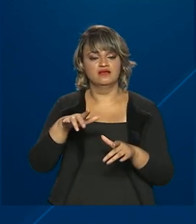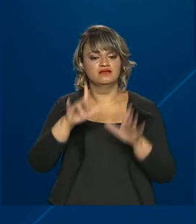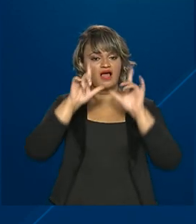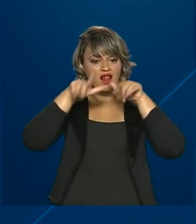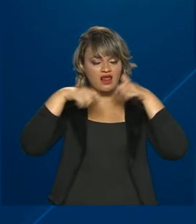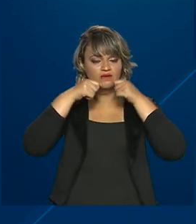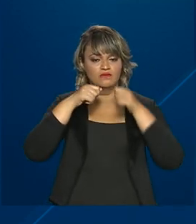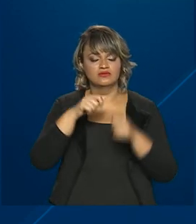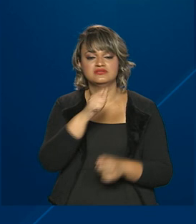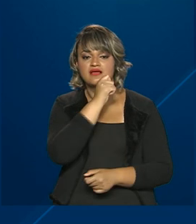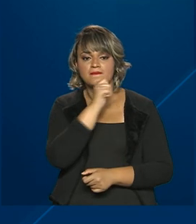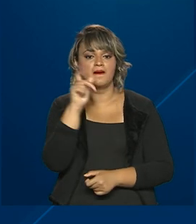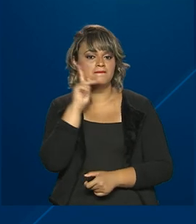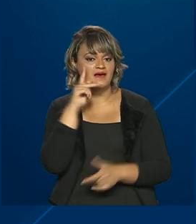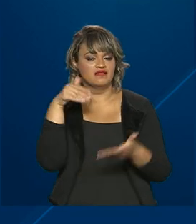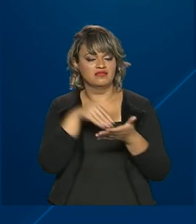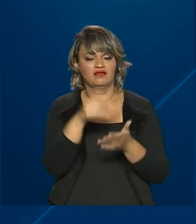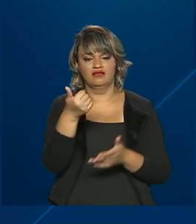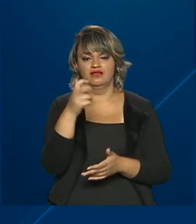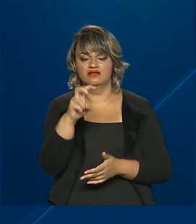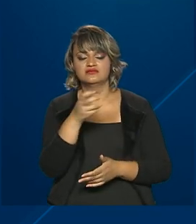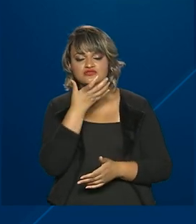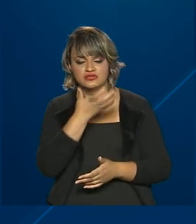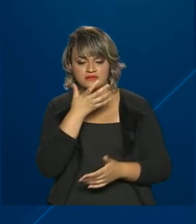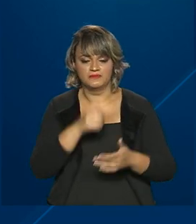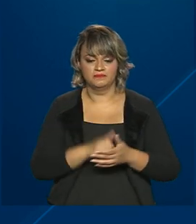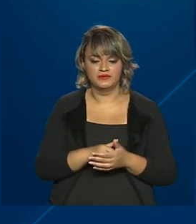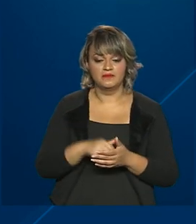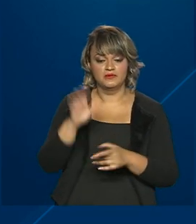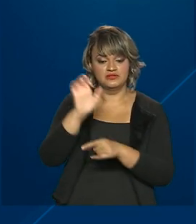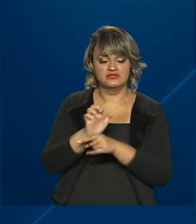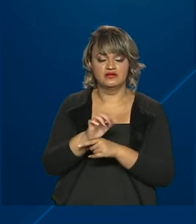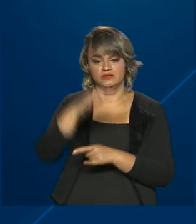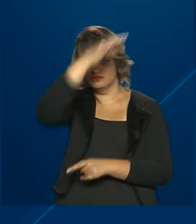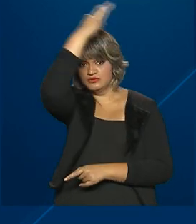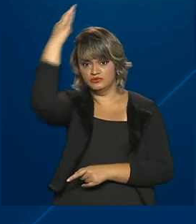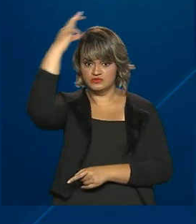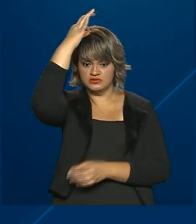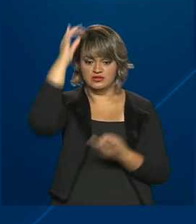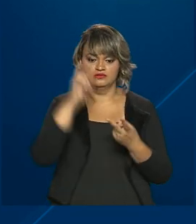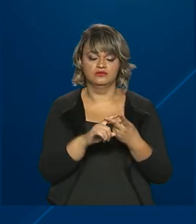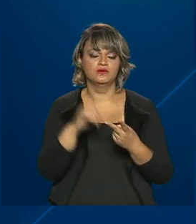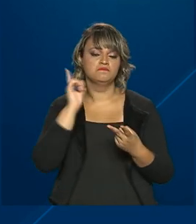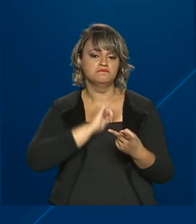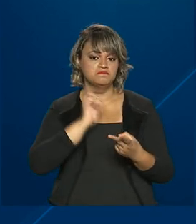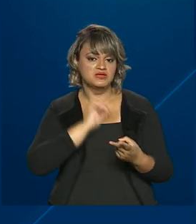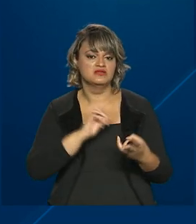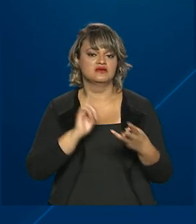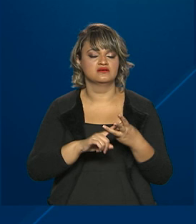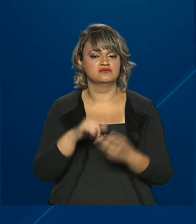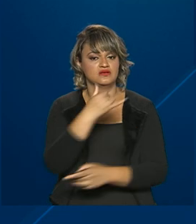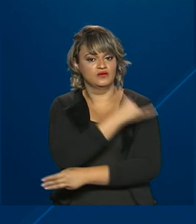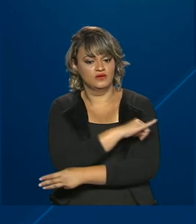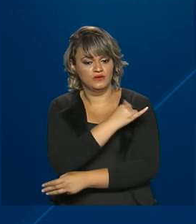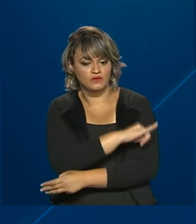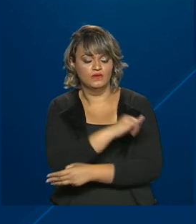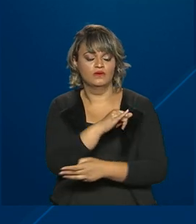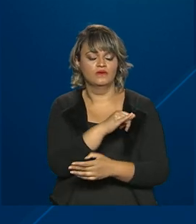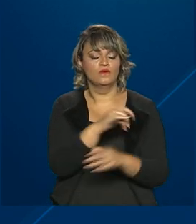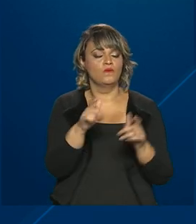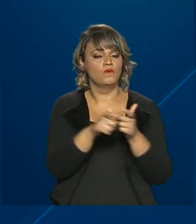e no Amapá até o dia quinze já para os Estados do Espírito Santo Minas Gerais e Rio de Janeiro